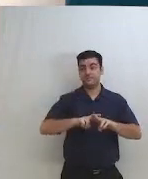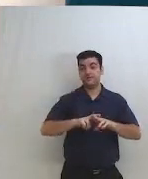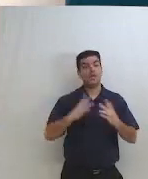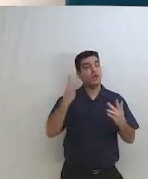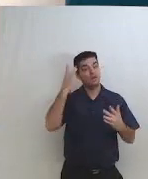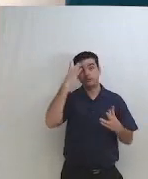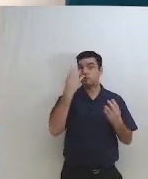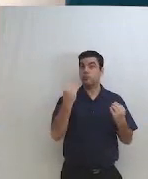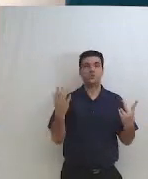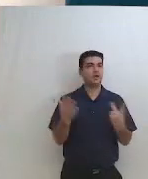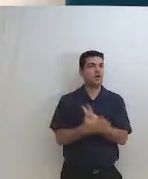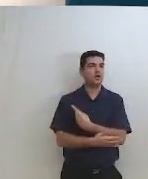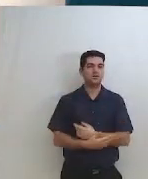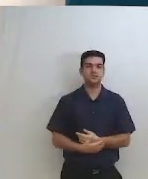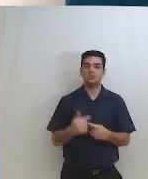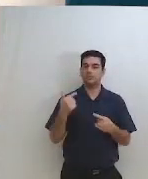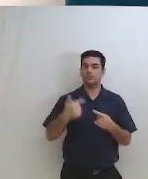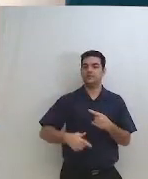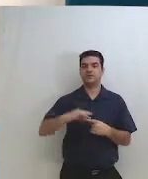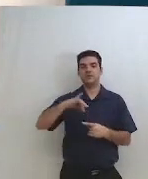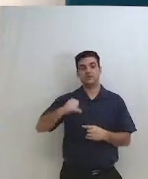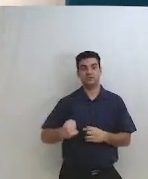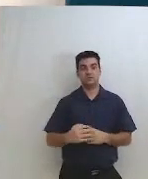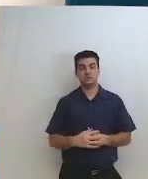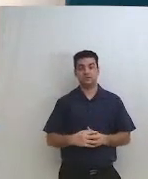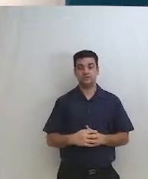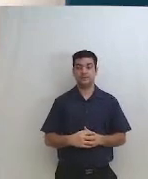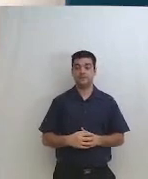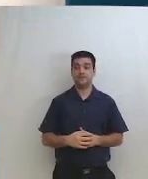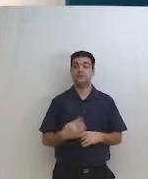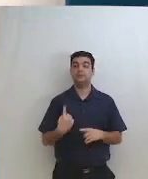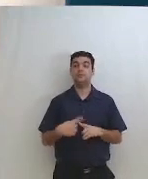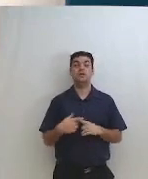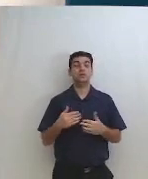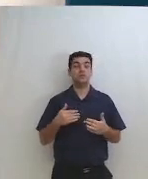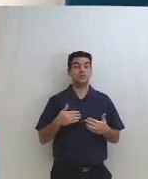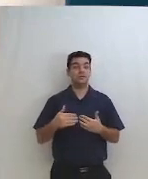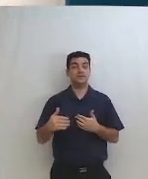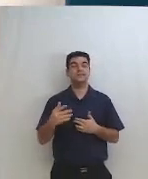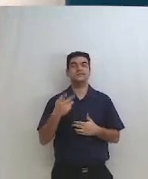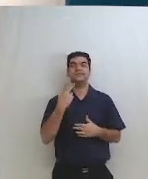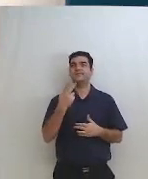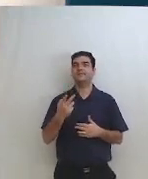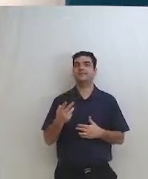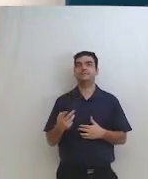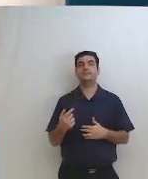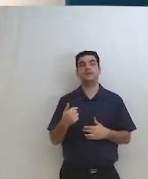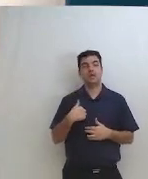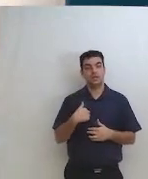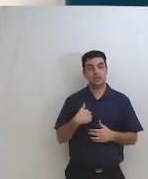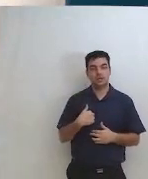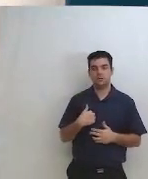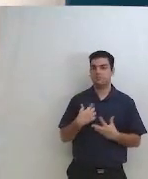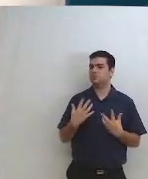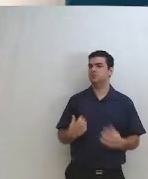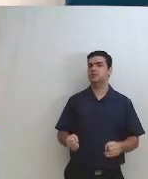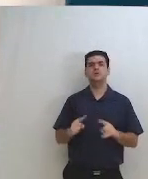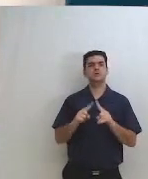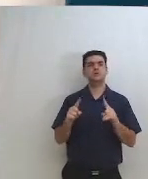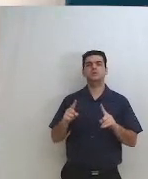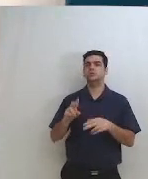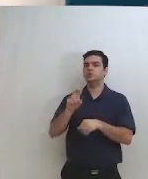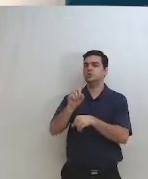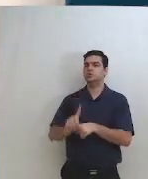STJ. Ele, na pronúncia, ele diz apenas o seguinte: eu nego o direito de recorrer pela